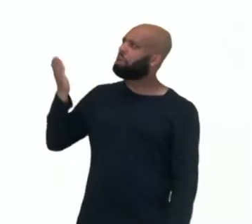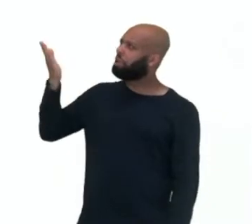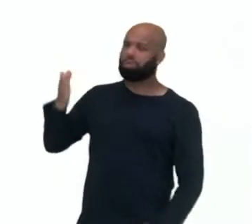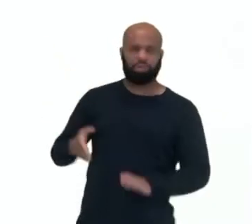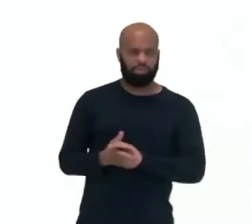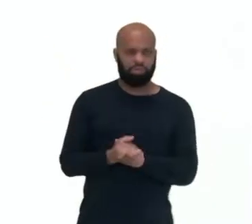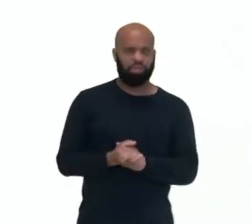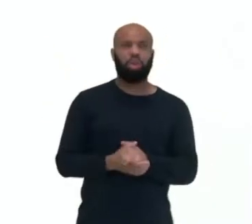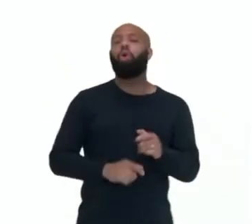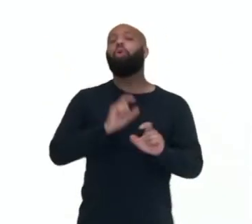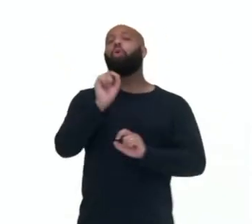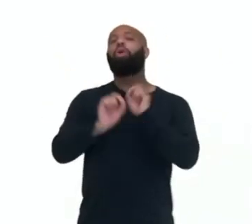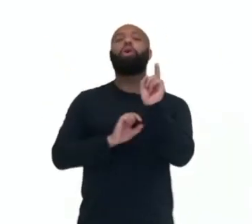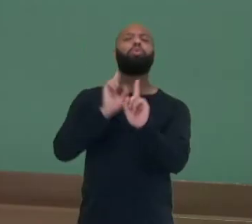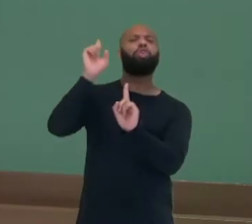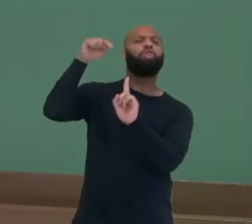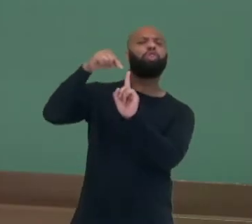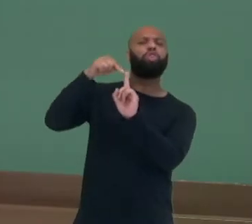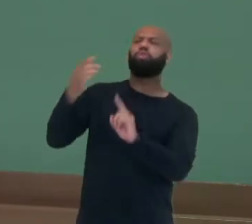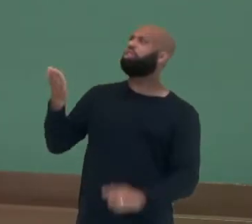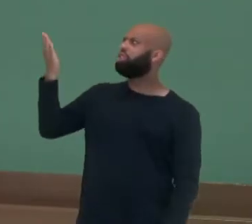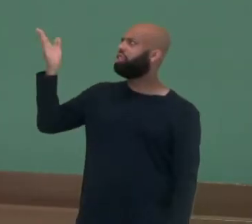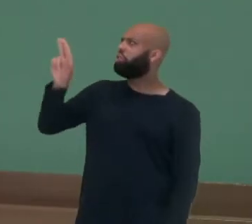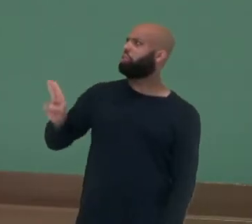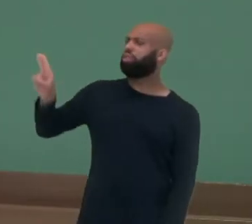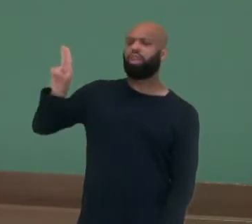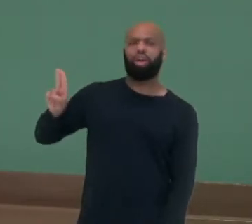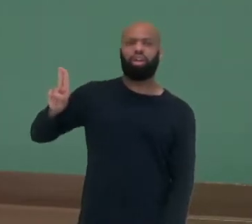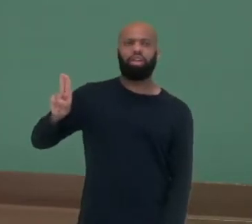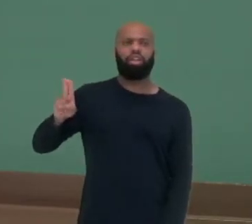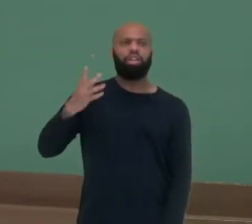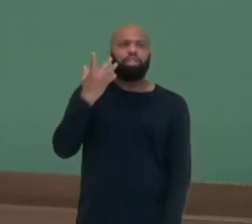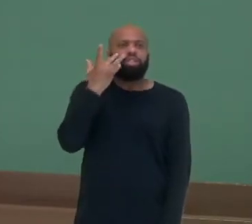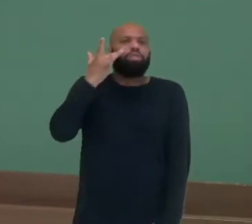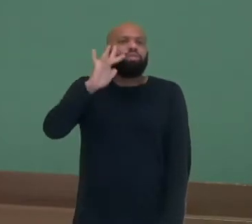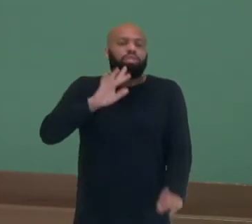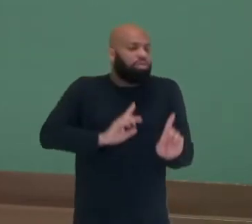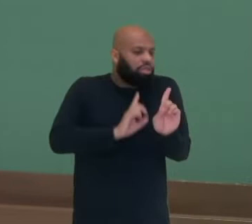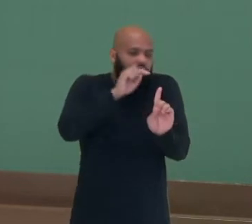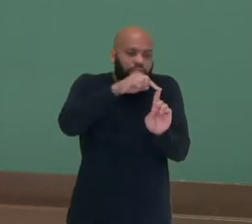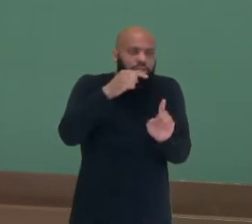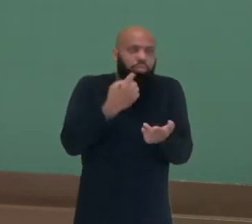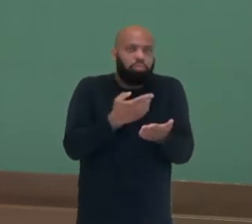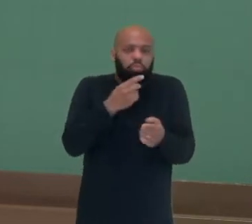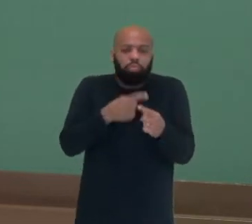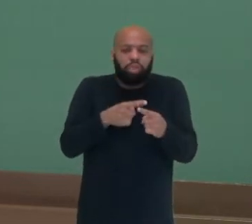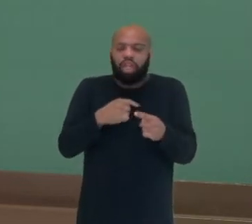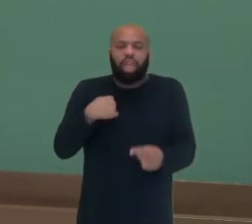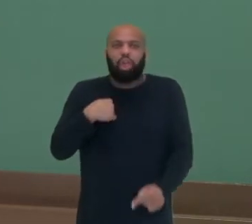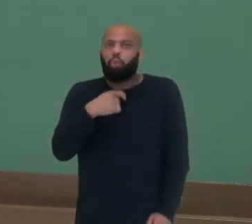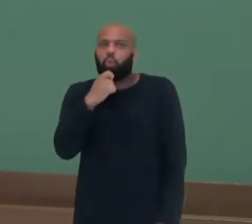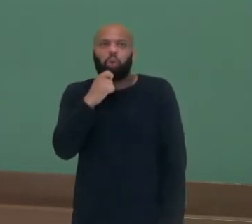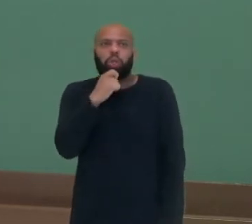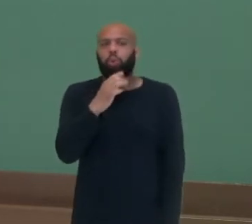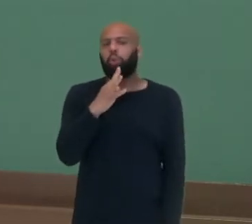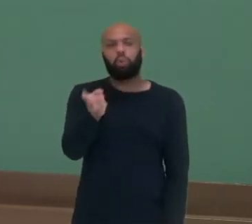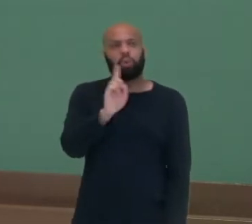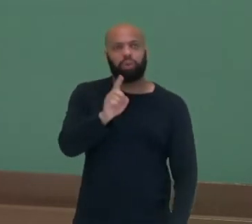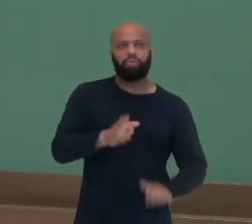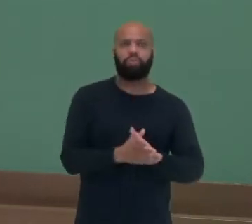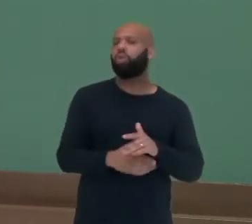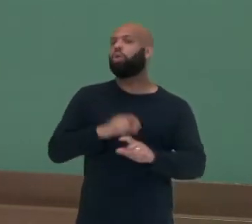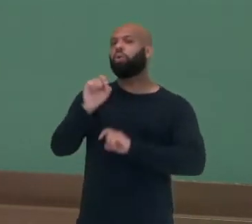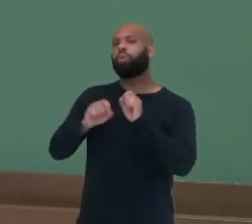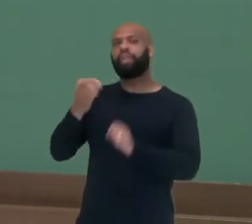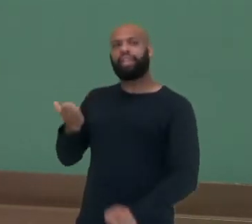é a sua função? Ai, Fabiano, como que eu vou saber a função de algo que eu não conheço, que eu nunca vi?